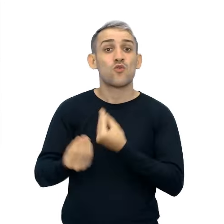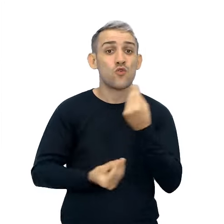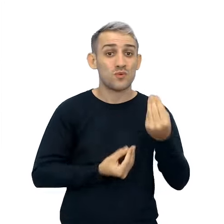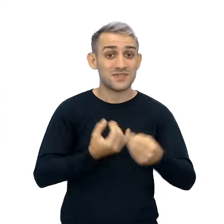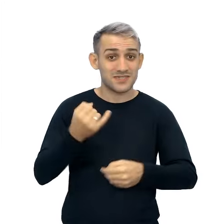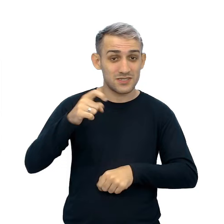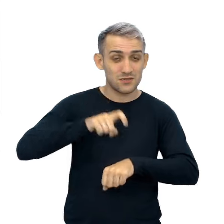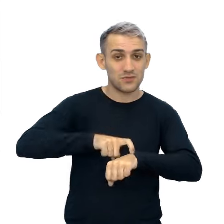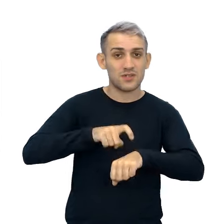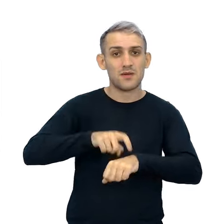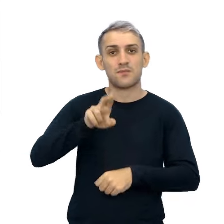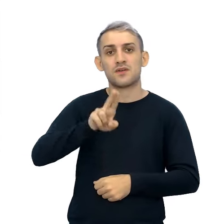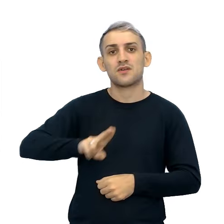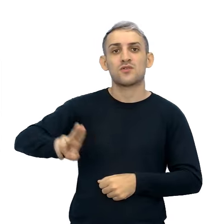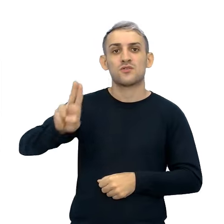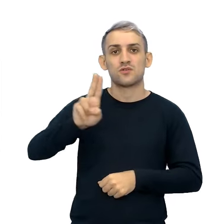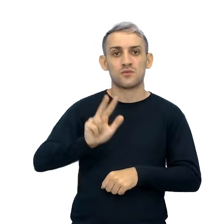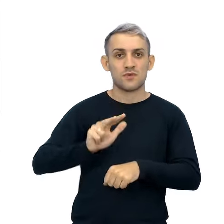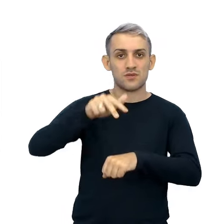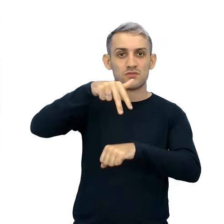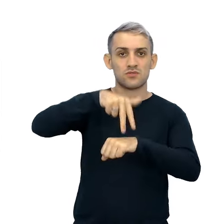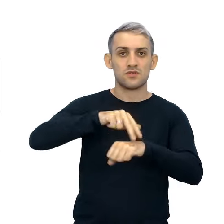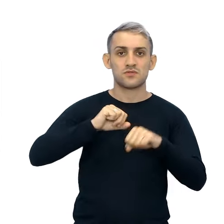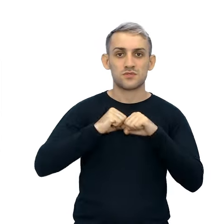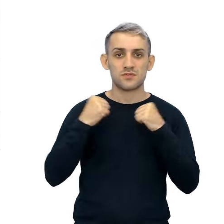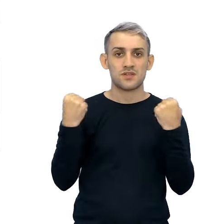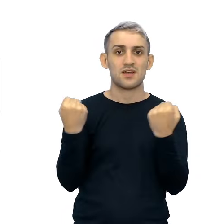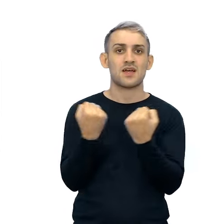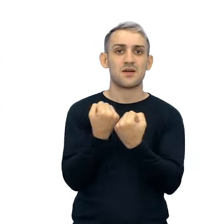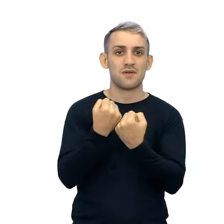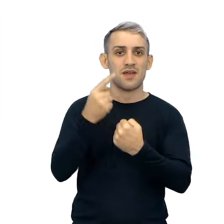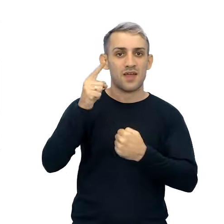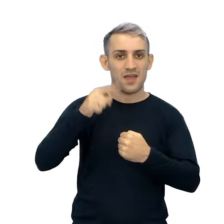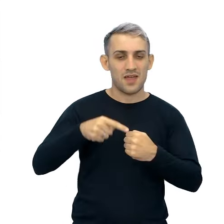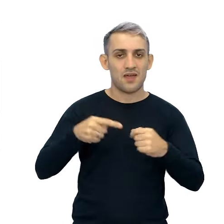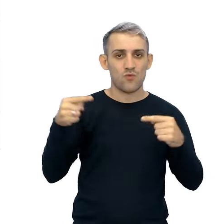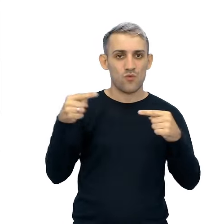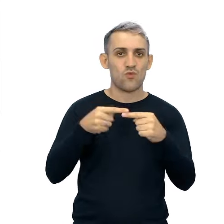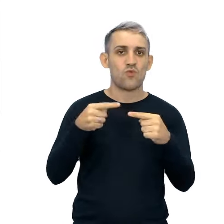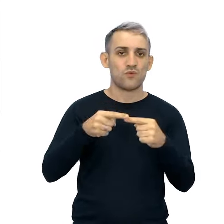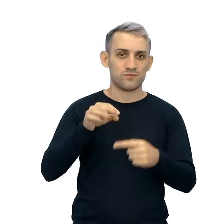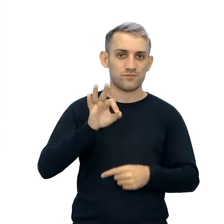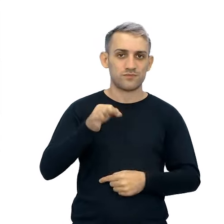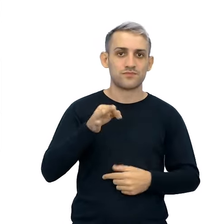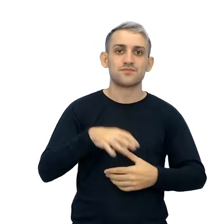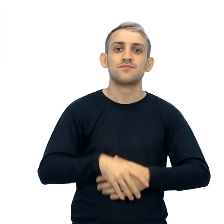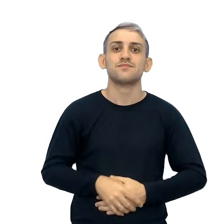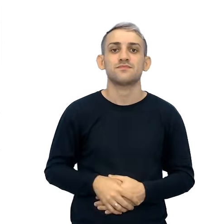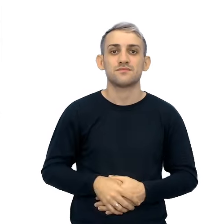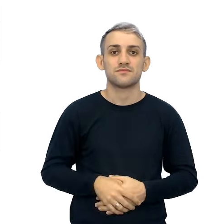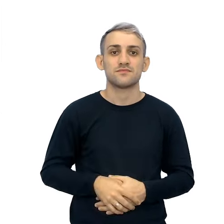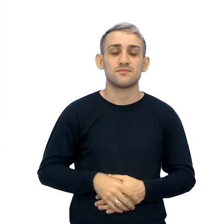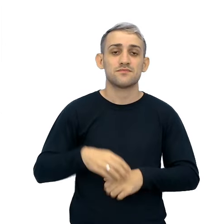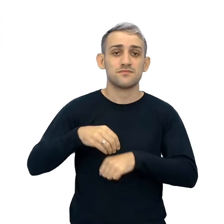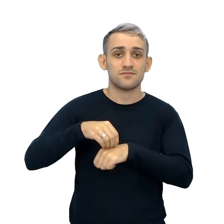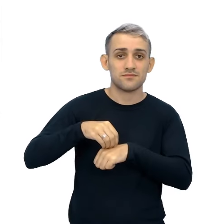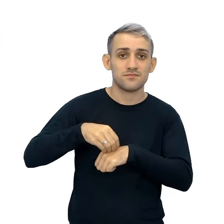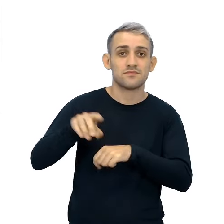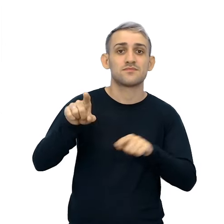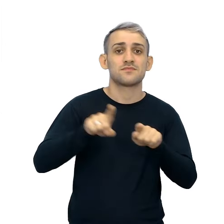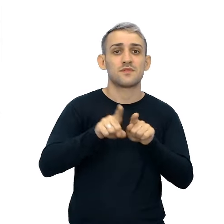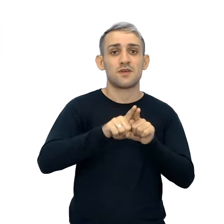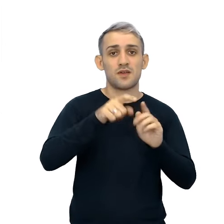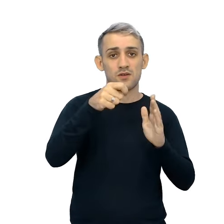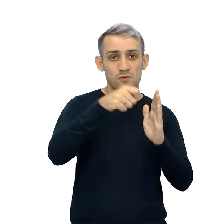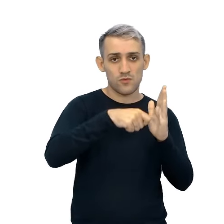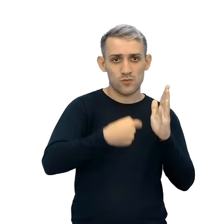tempo utilizado para a exposição desse seminário foi amplamente aproveitado, ok? É uma sugestão, essa rubrica